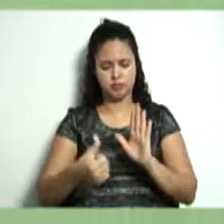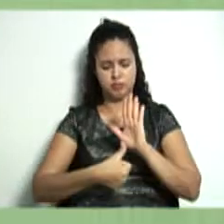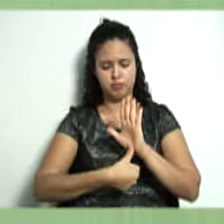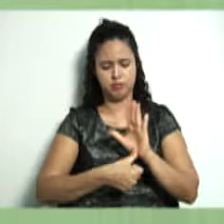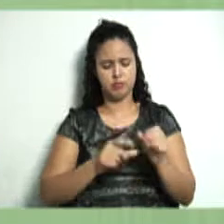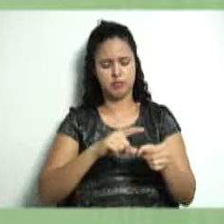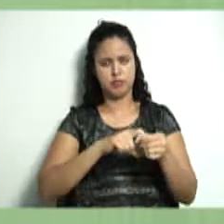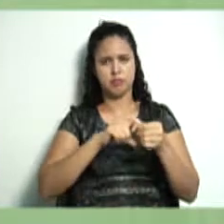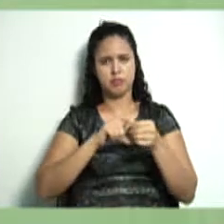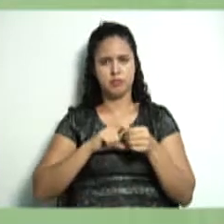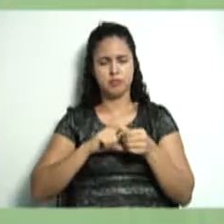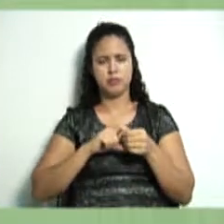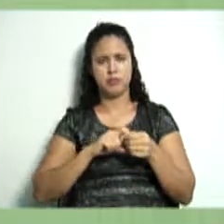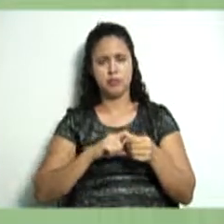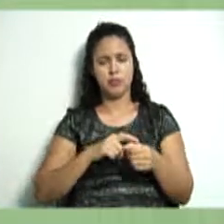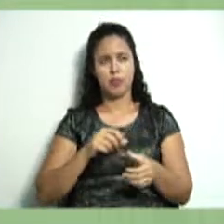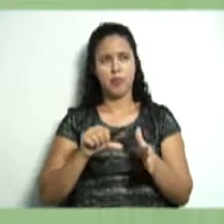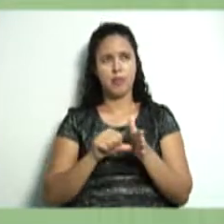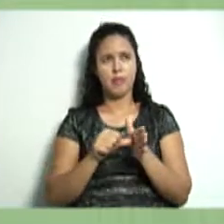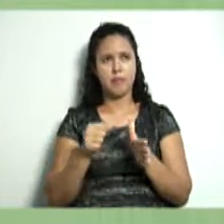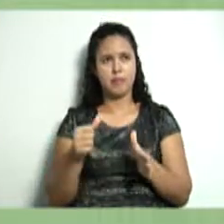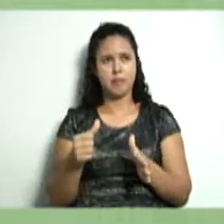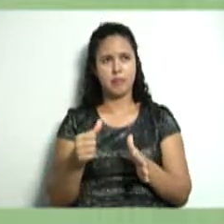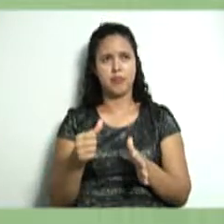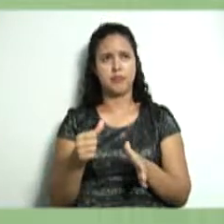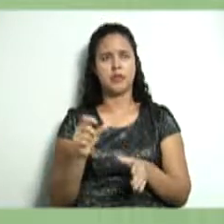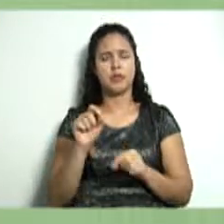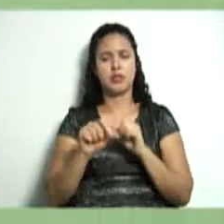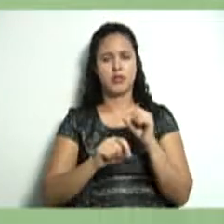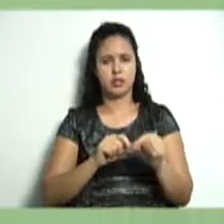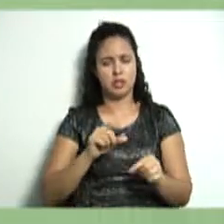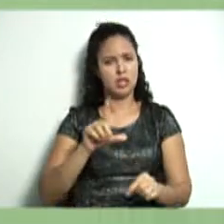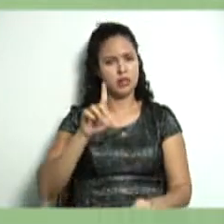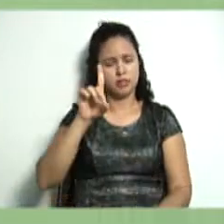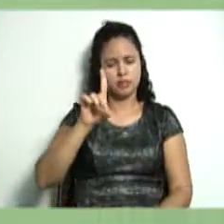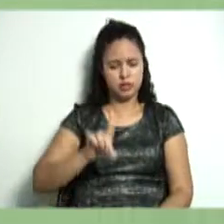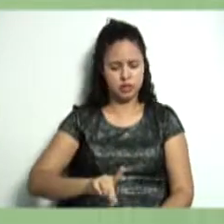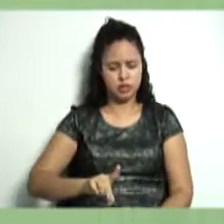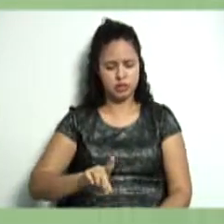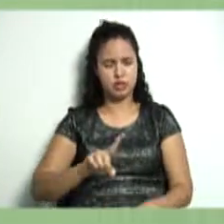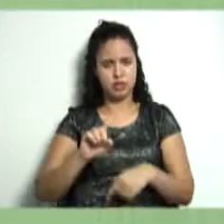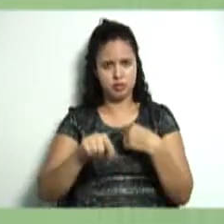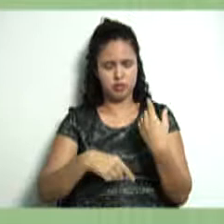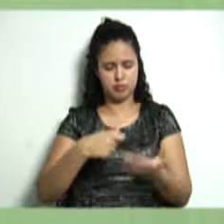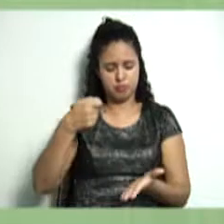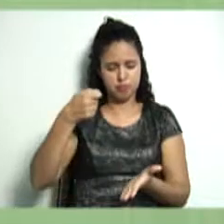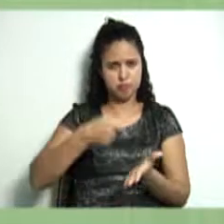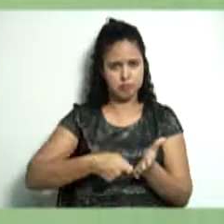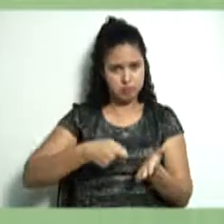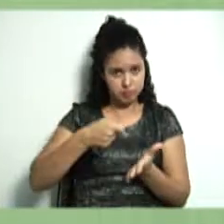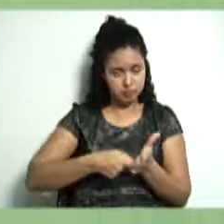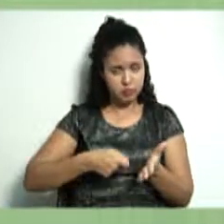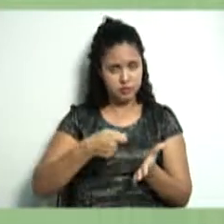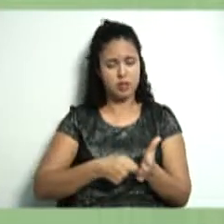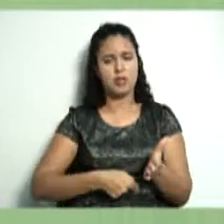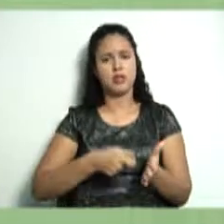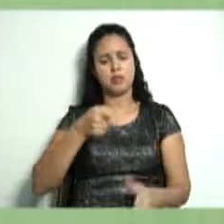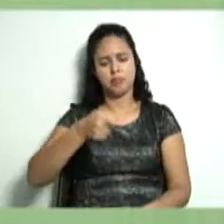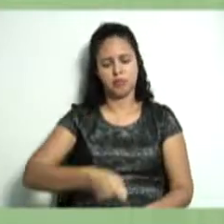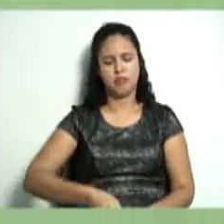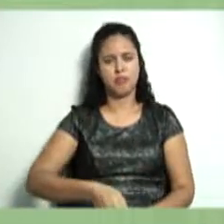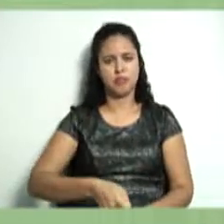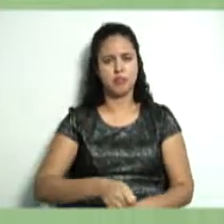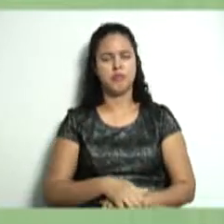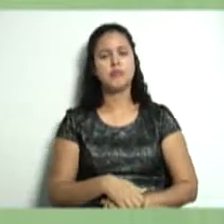associados, eles têm direitos e têm obrigações. Vamos começar pelos direitos, depois a gente passa para as